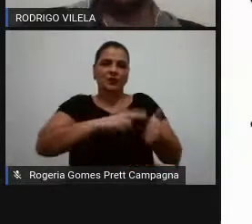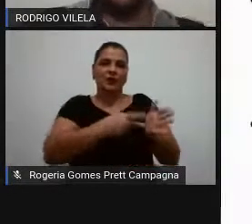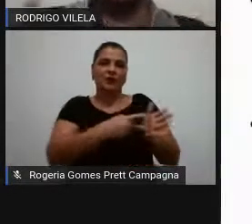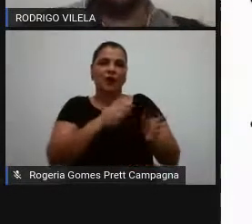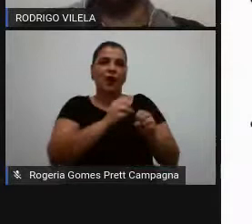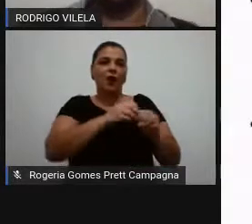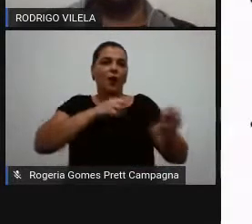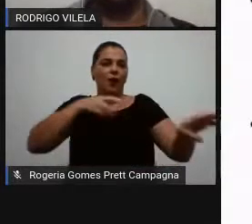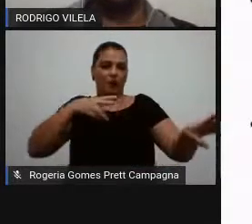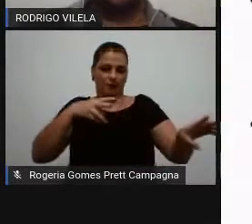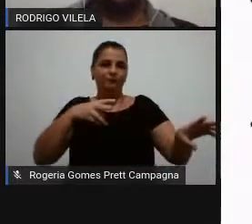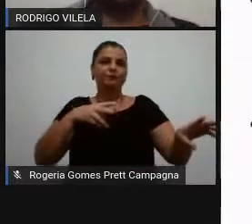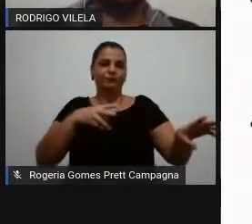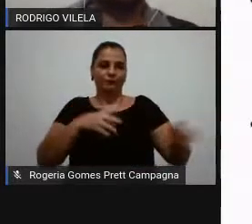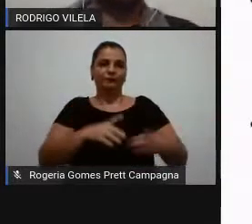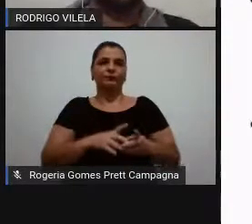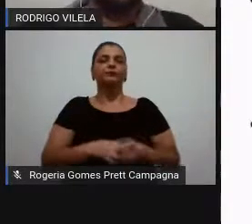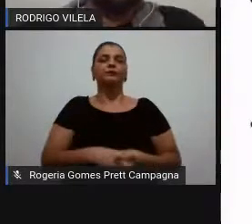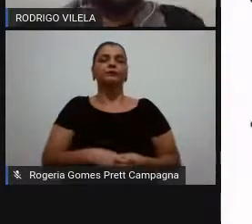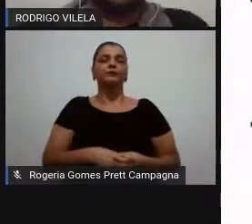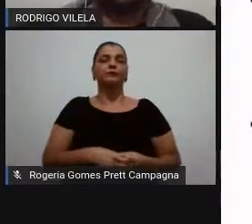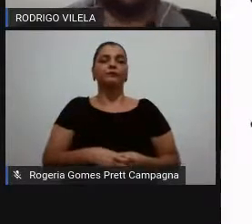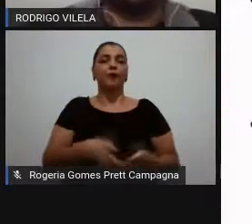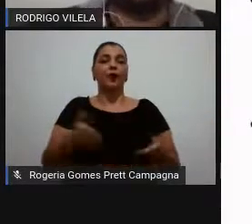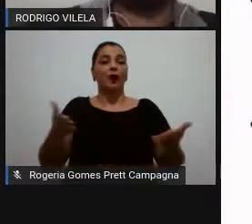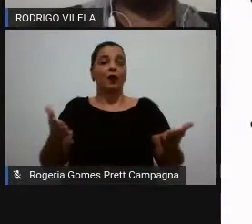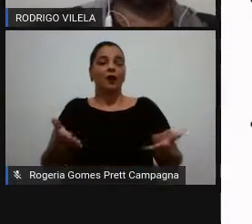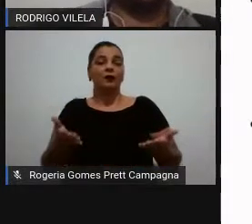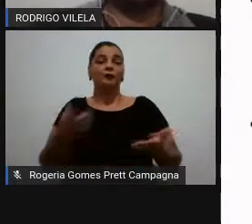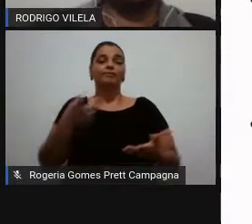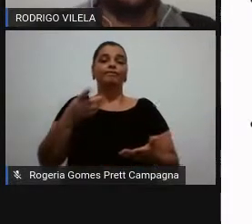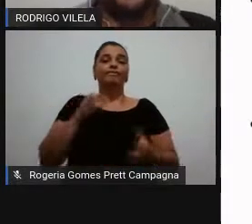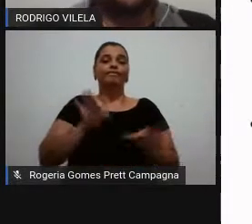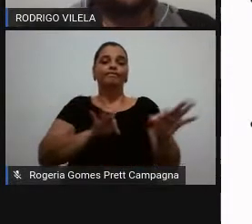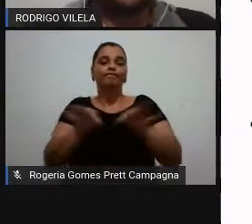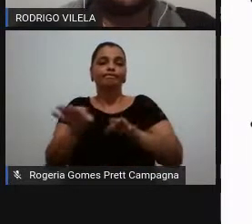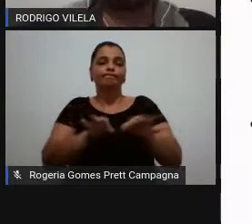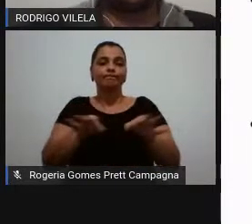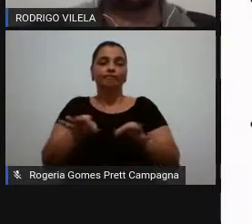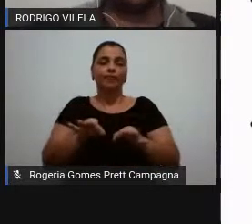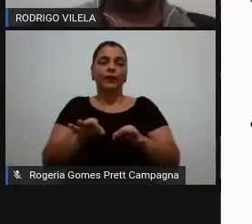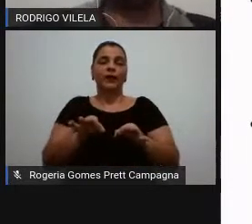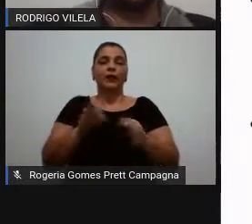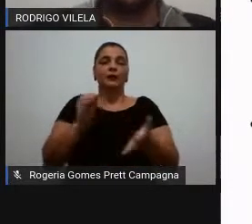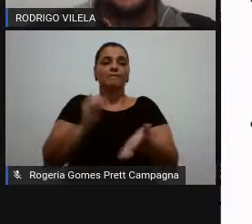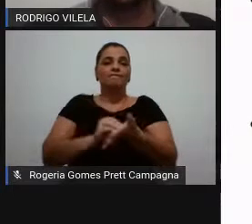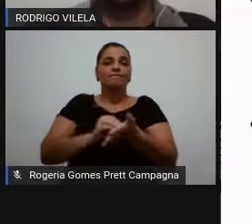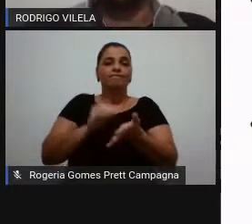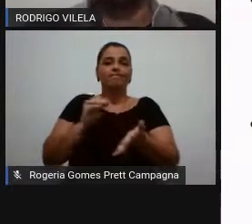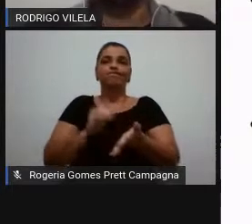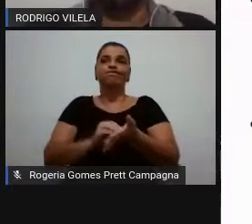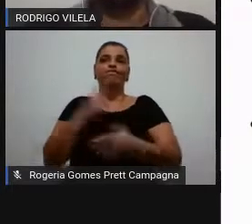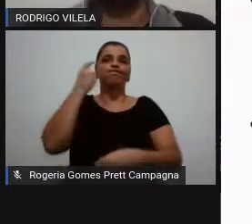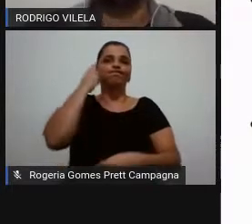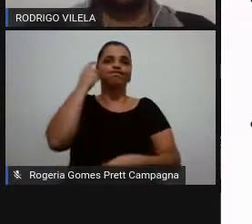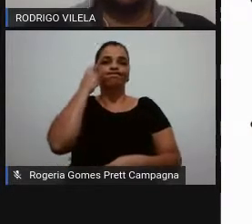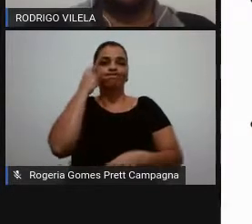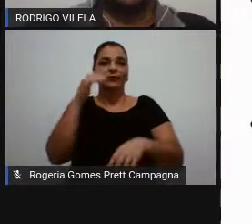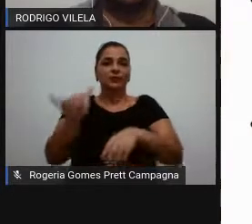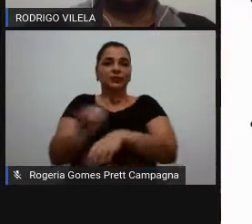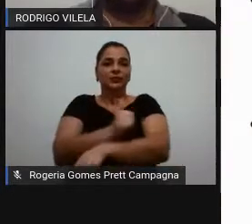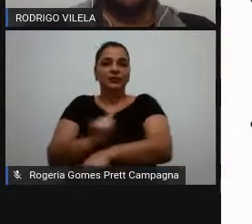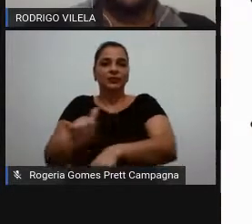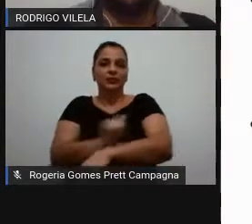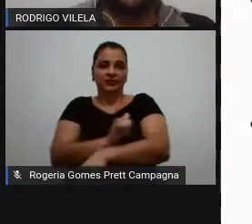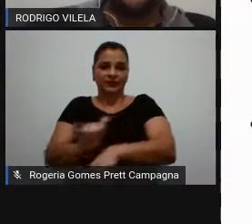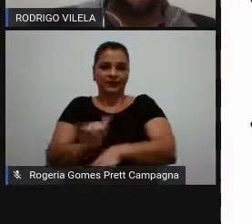E aí, a partir desse momento, nós tínhamos a necessidade de pensar em estratégias para construir essas